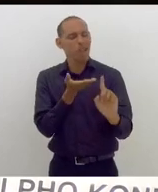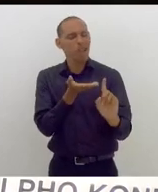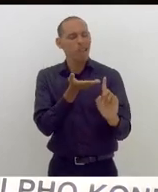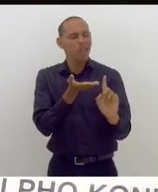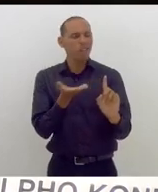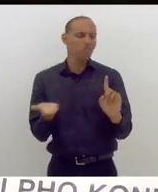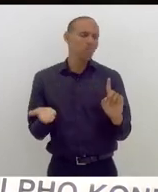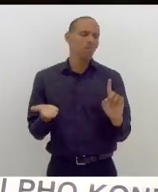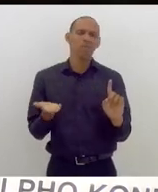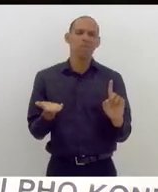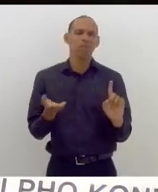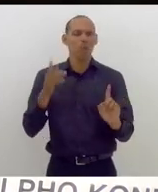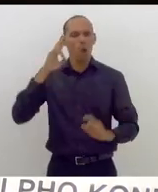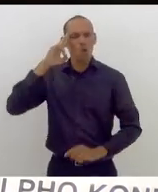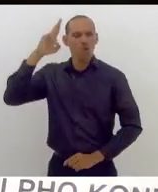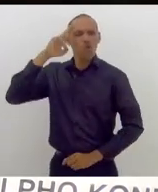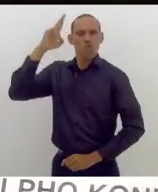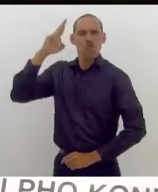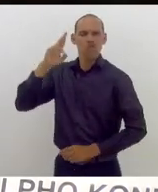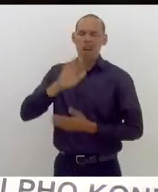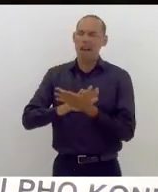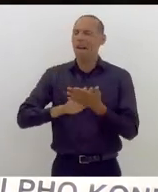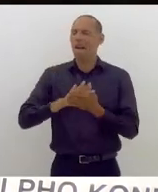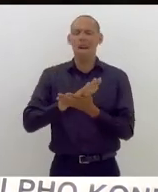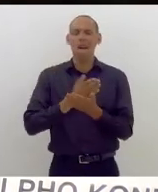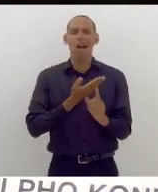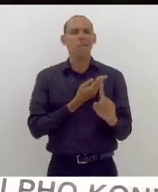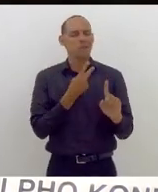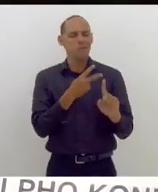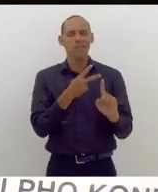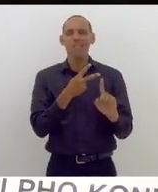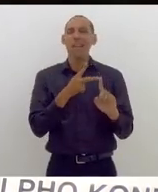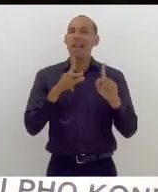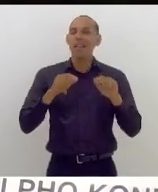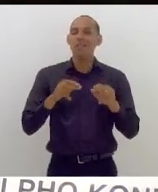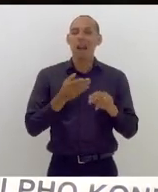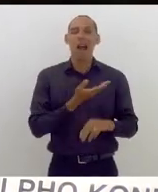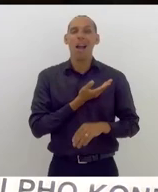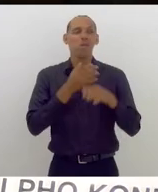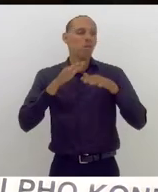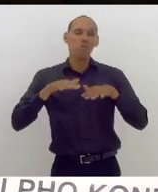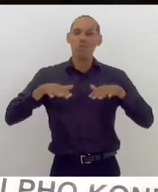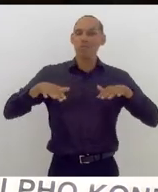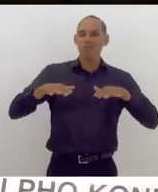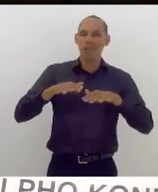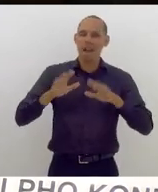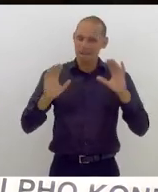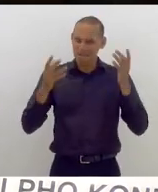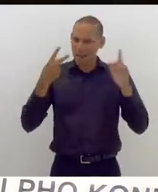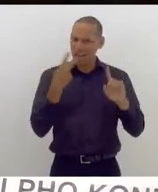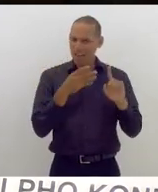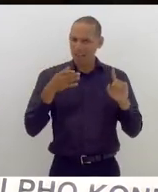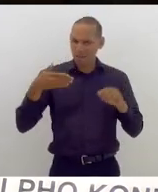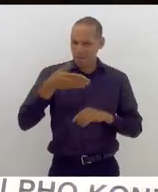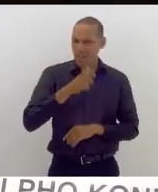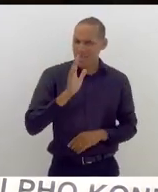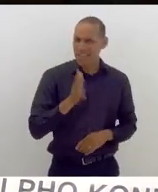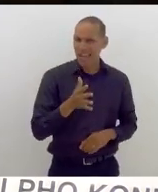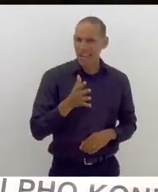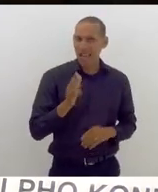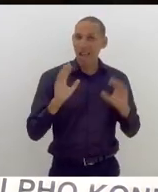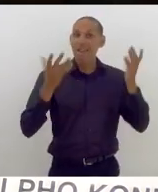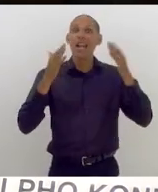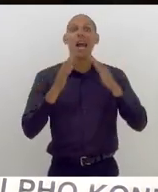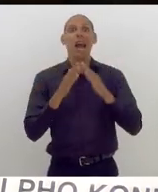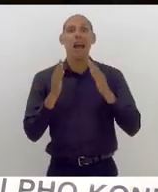Ele não é proprietário dos seus amigos. Os amigos dele são amigos de todos nós. Alguém já foi a uma festa do meu irmão? Alguém já fez uma festa em